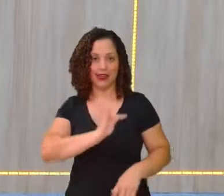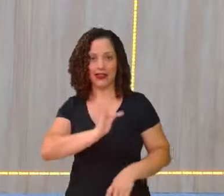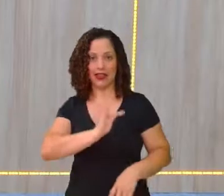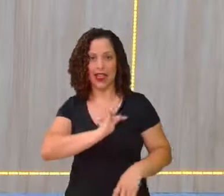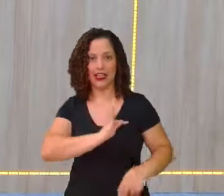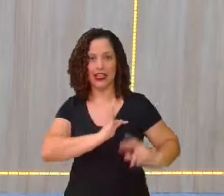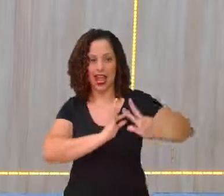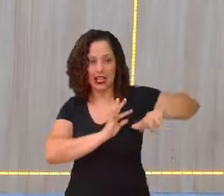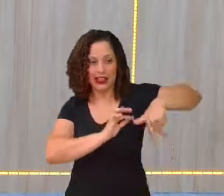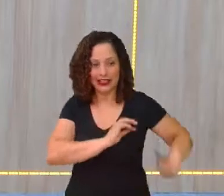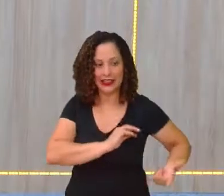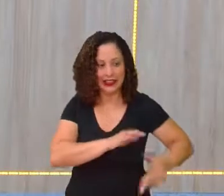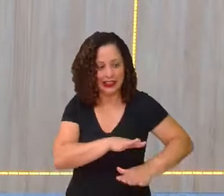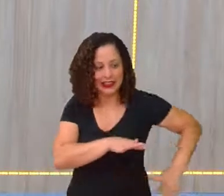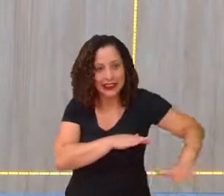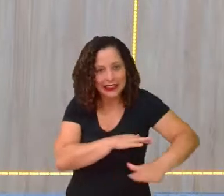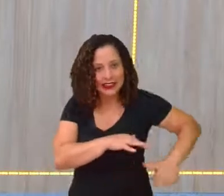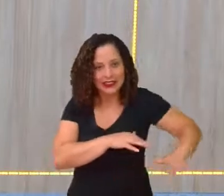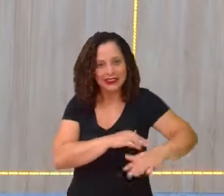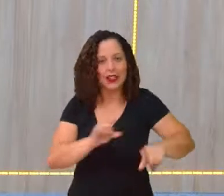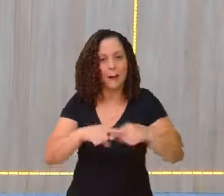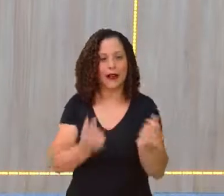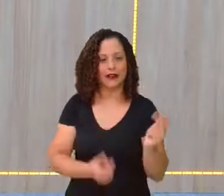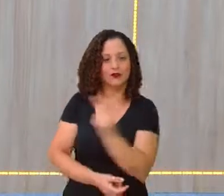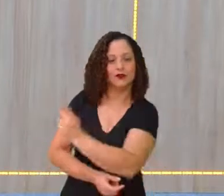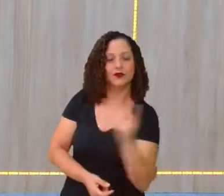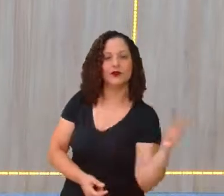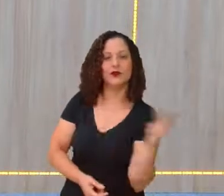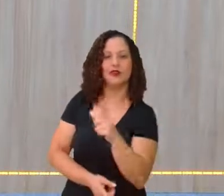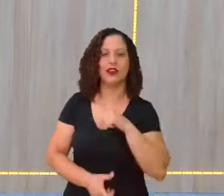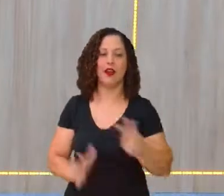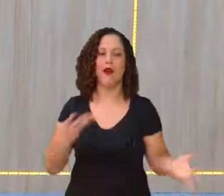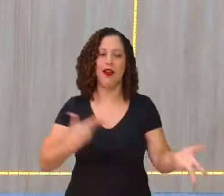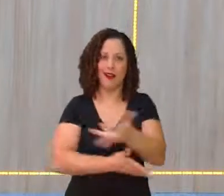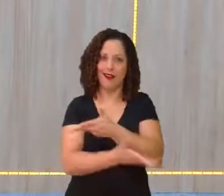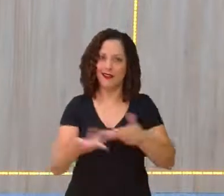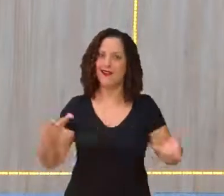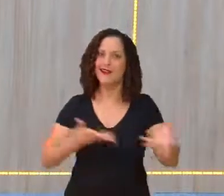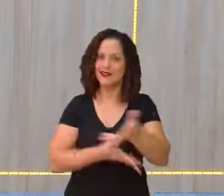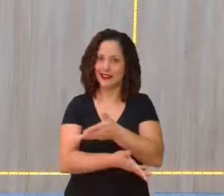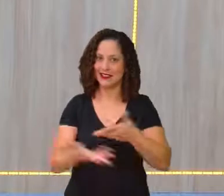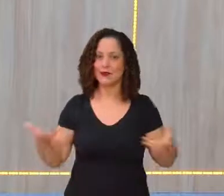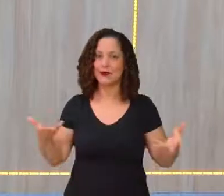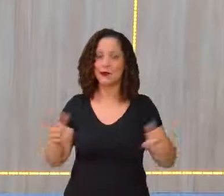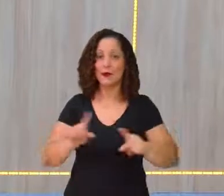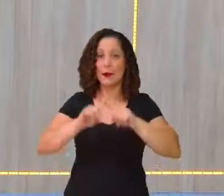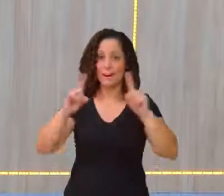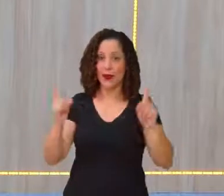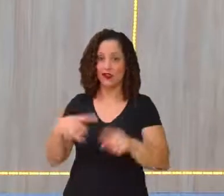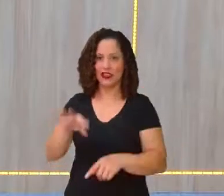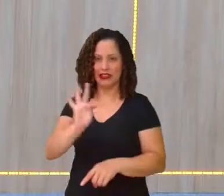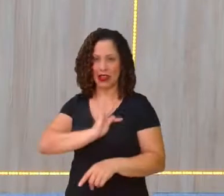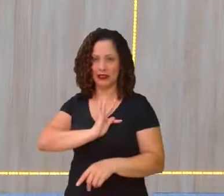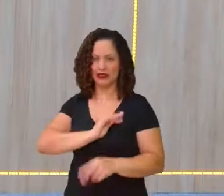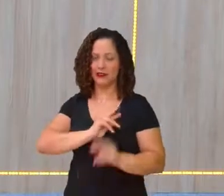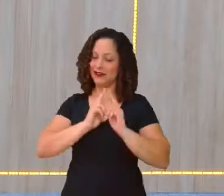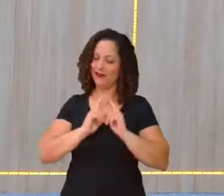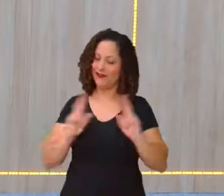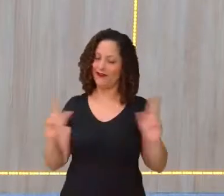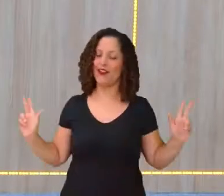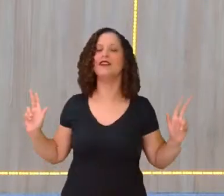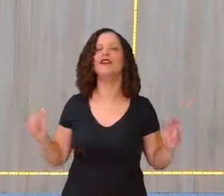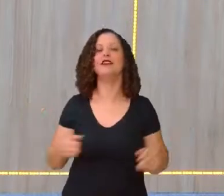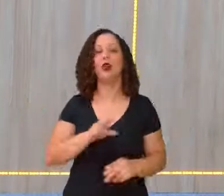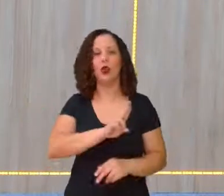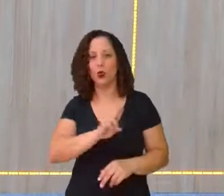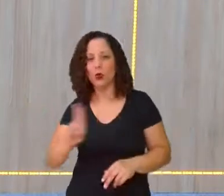da luta é no solo. Mas as duas têm essa relação, porém, tem técnicas diferentes, né? Os